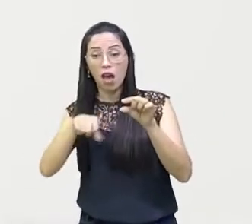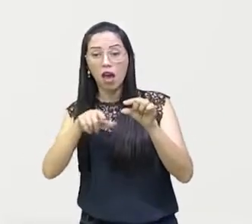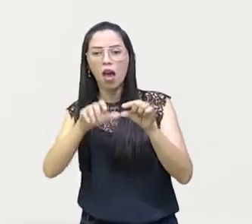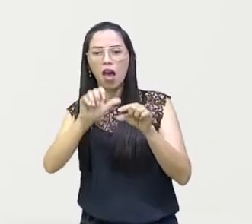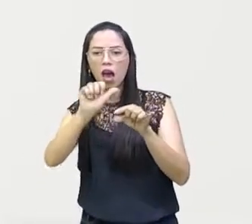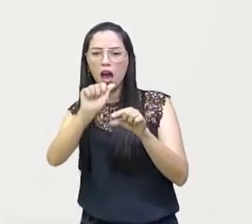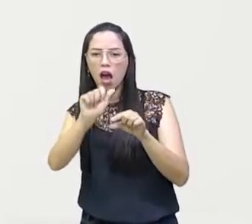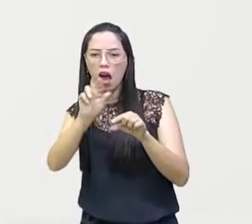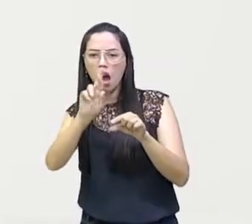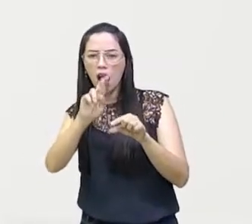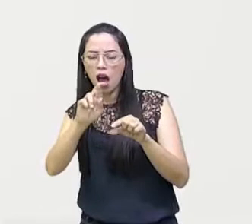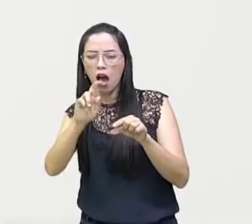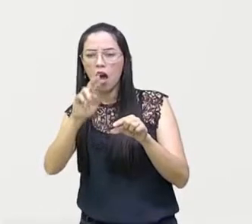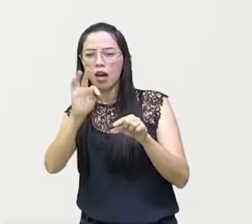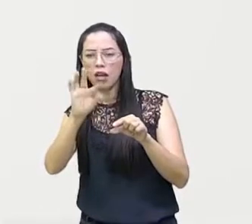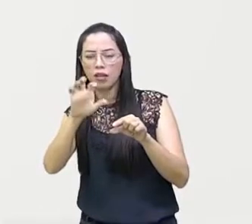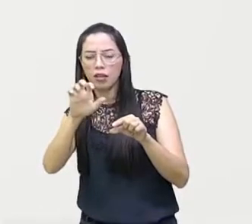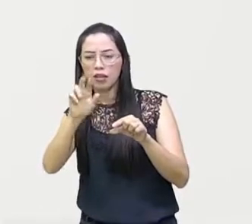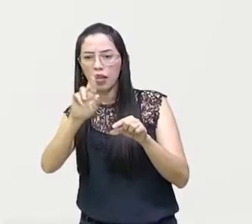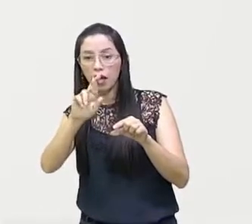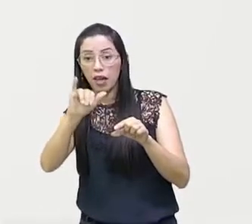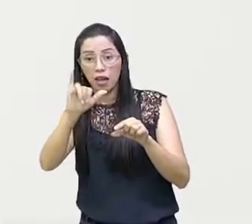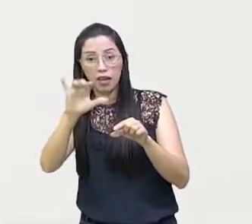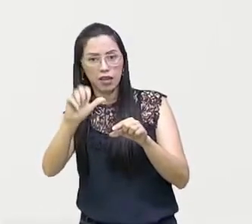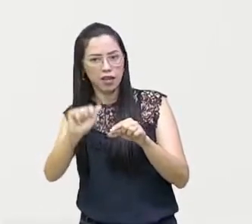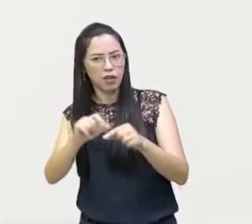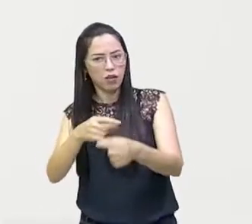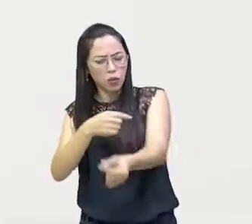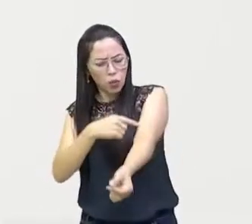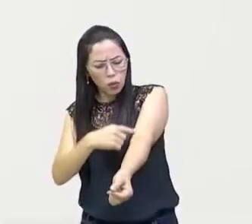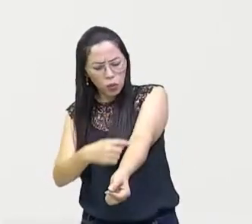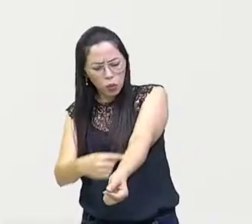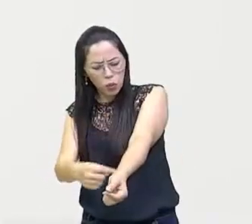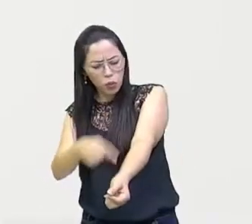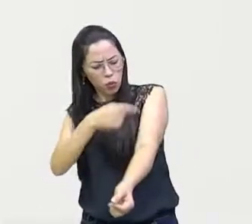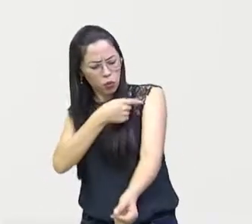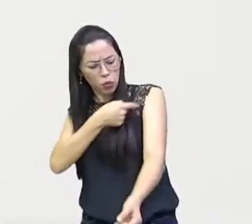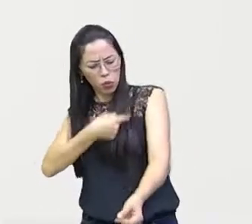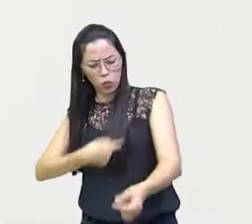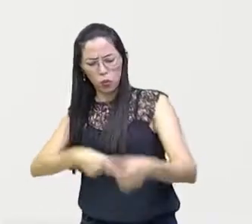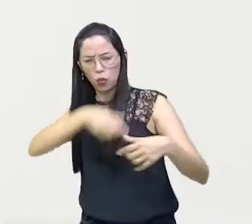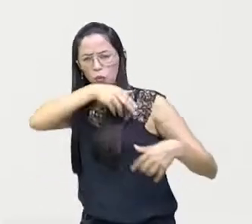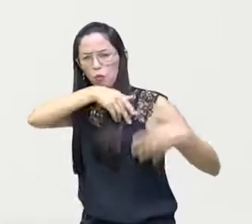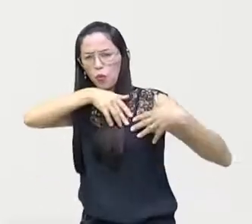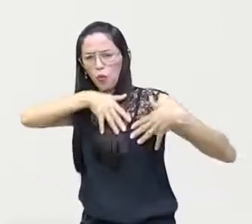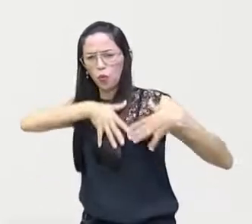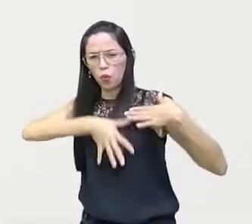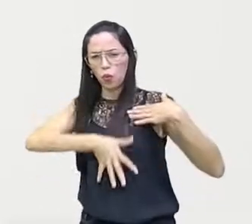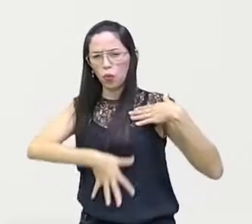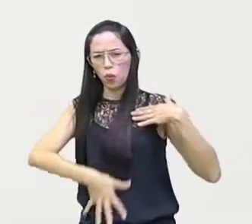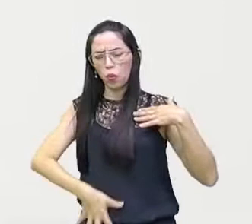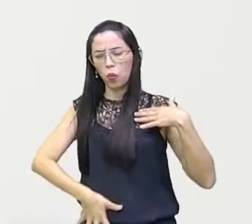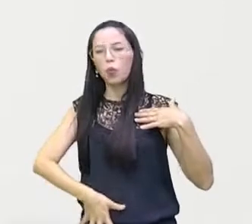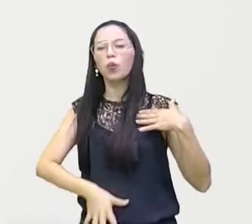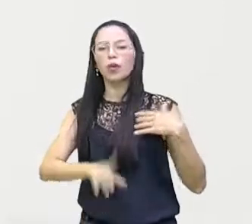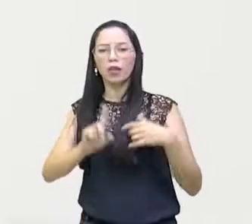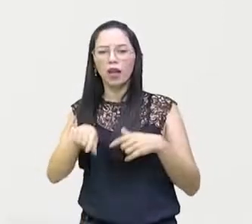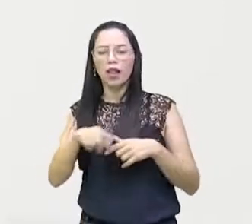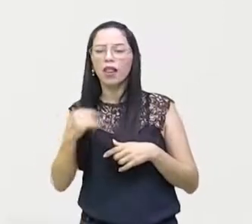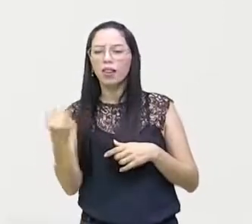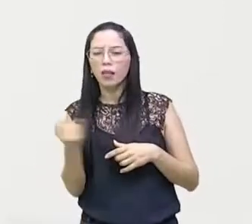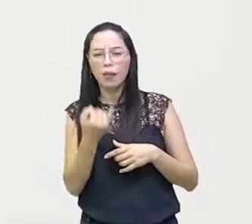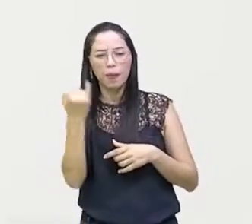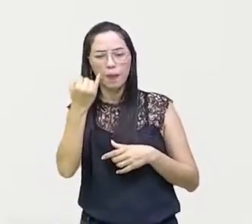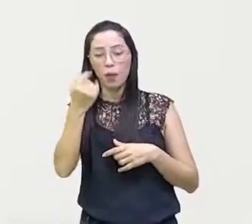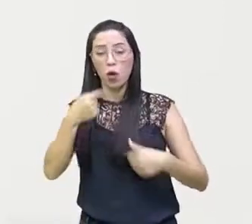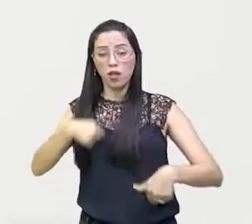aquela responsável por liberar o sangue por todo o nosso corpo. Então, elas são importantíssimas para a circulação do